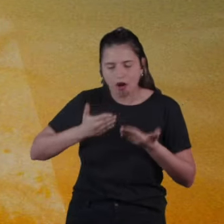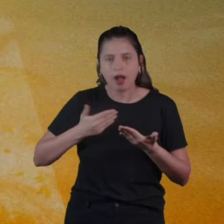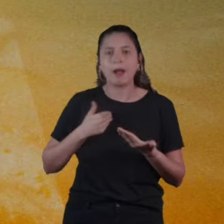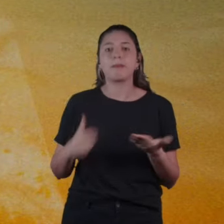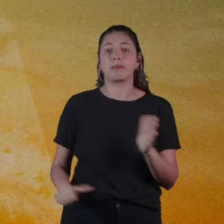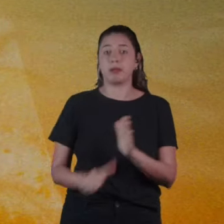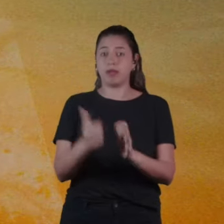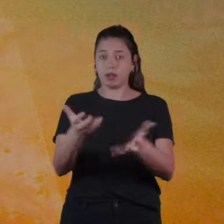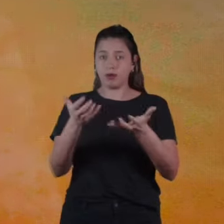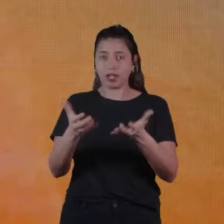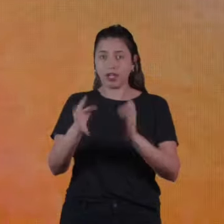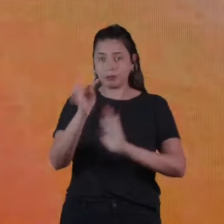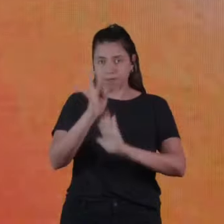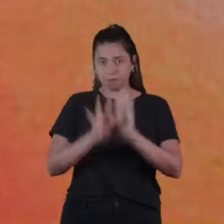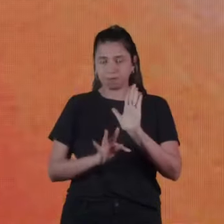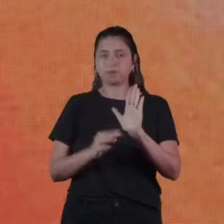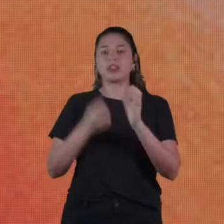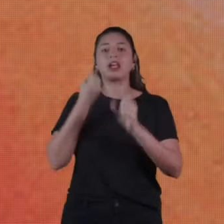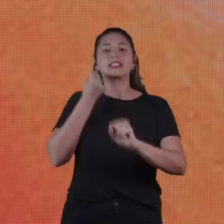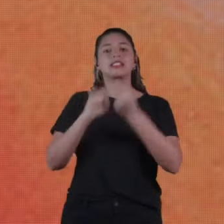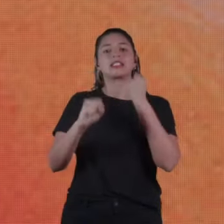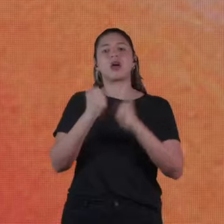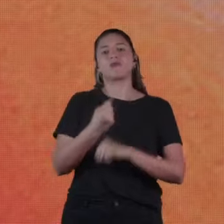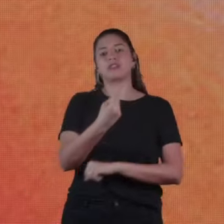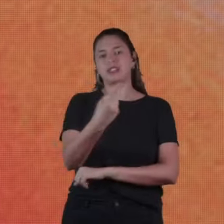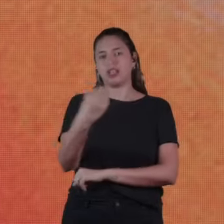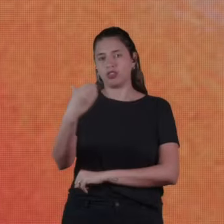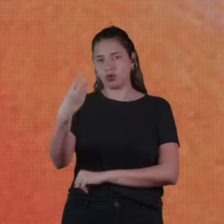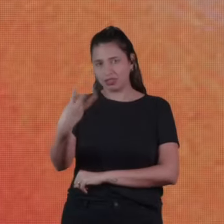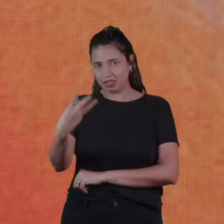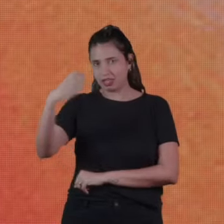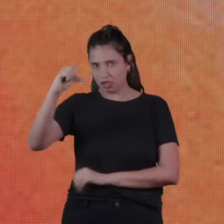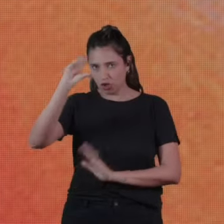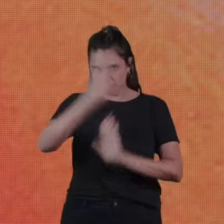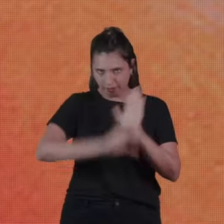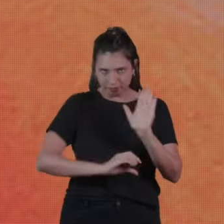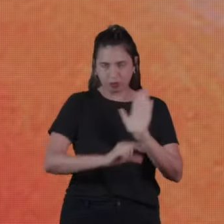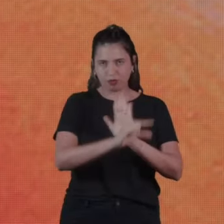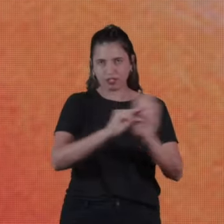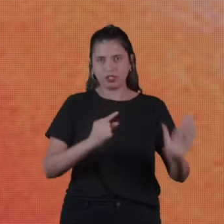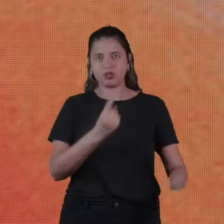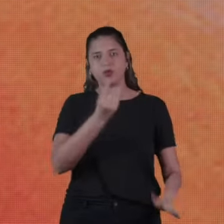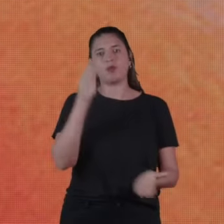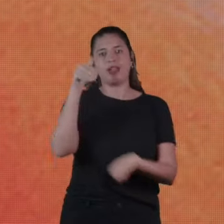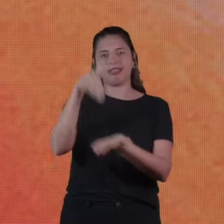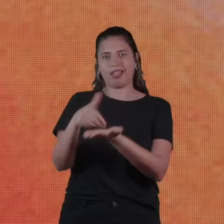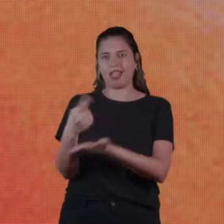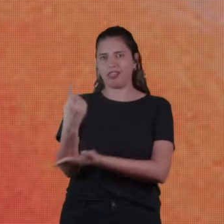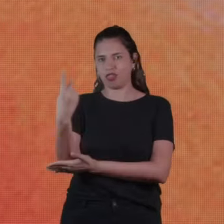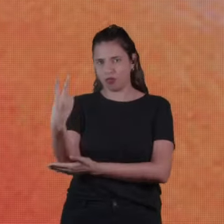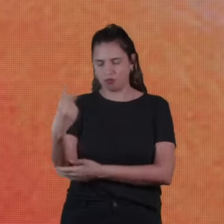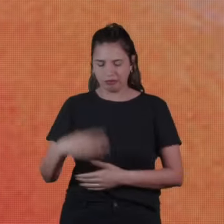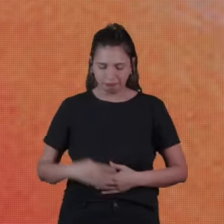ler o texto do Salmo 139, os versículos 1 ao 12.